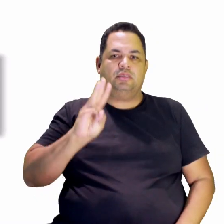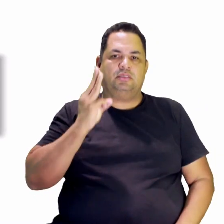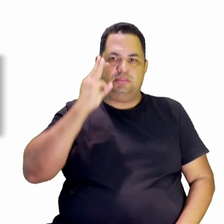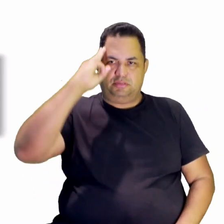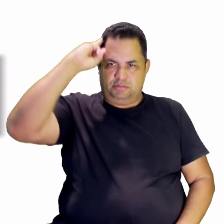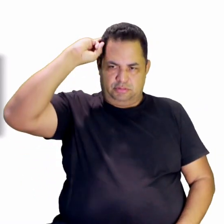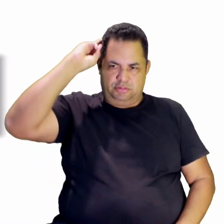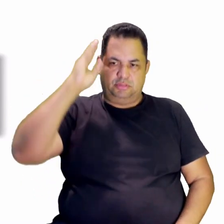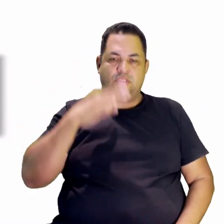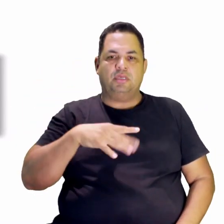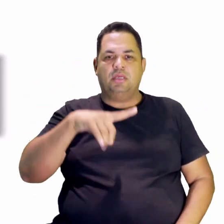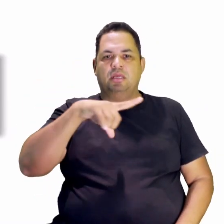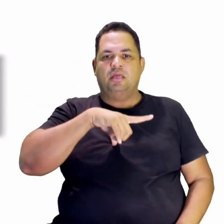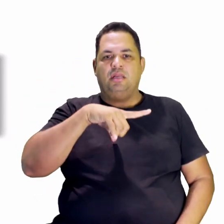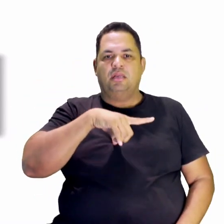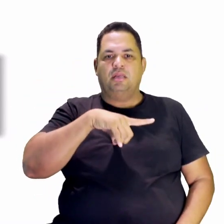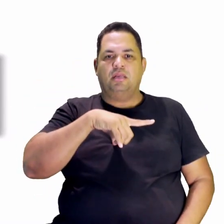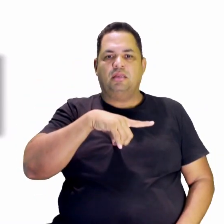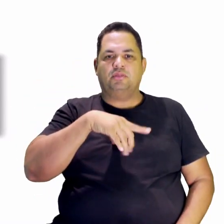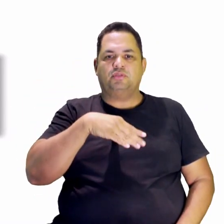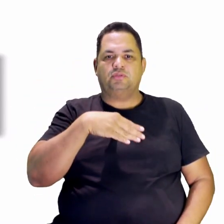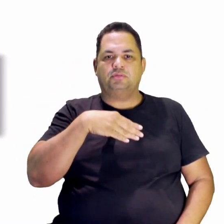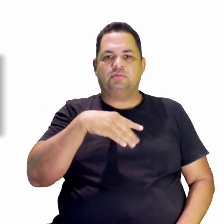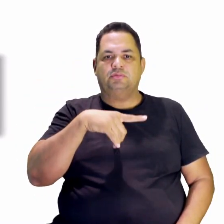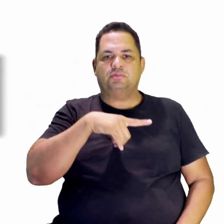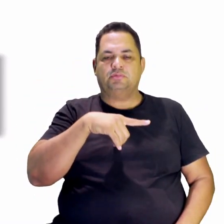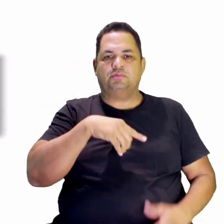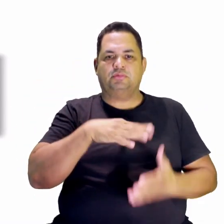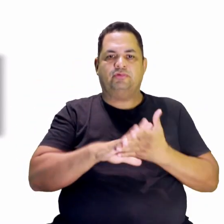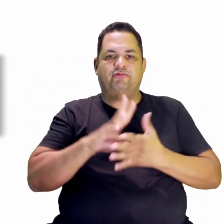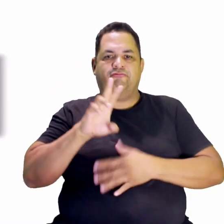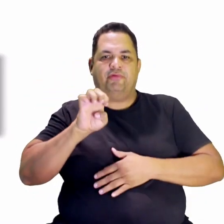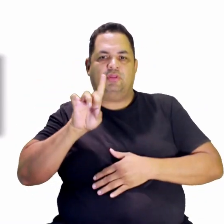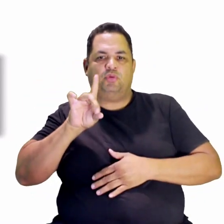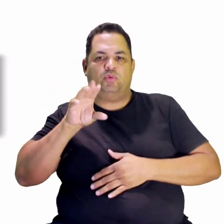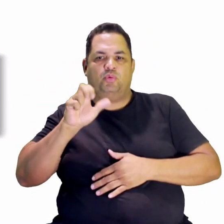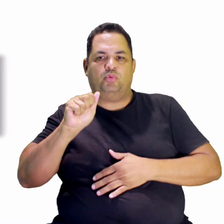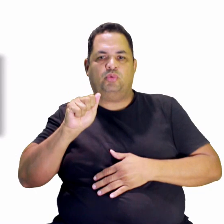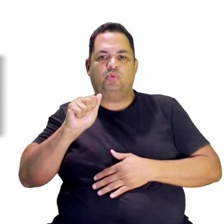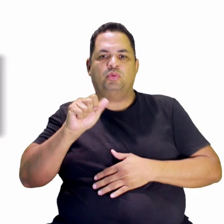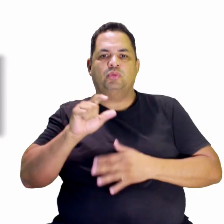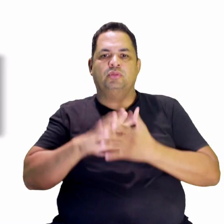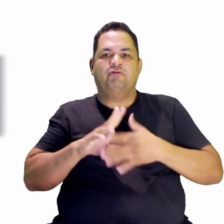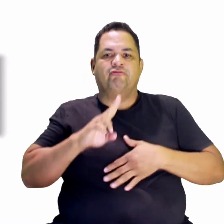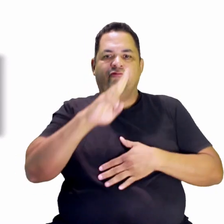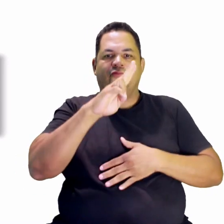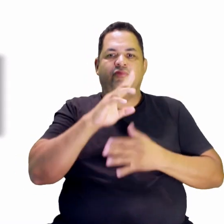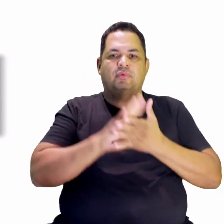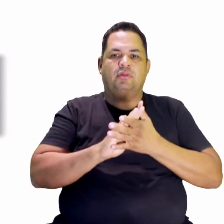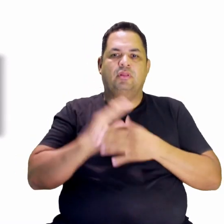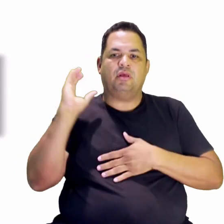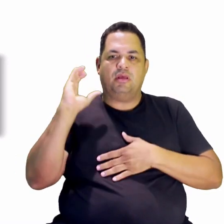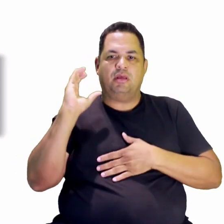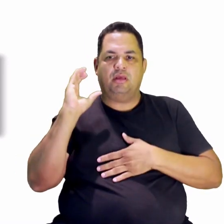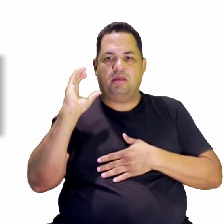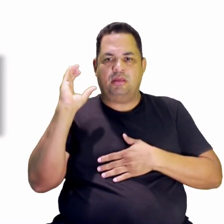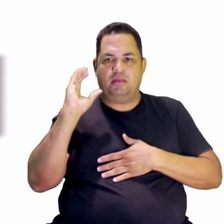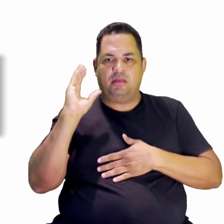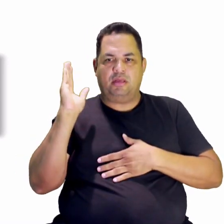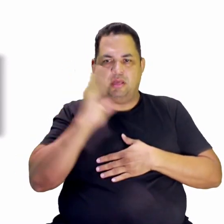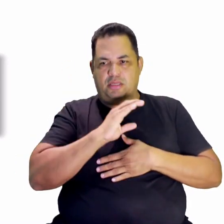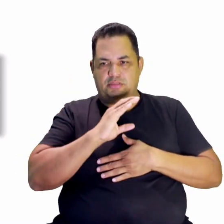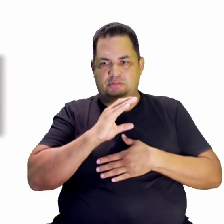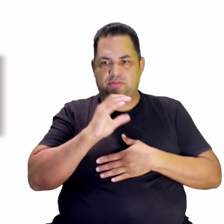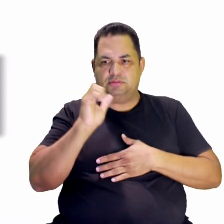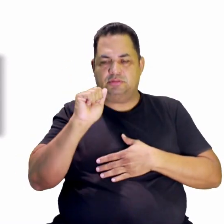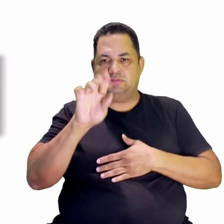dos vetores, só que já falando não de vetor matemático só, mas como vetor força e vetor aceleração, já